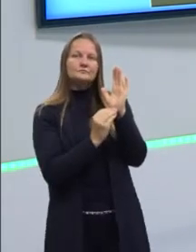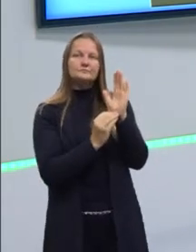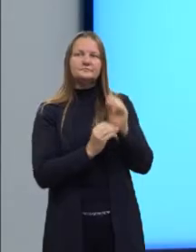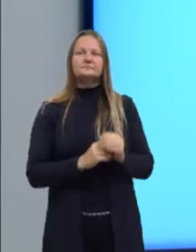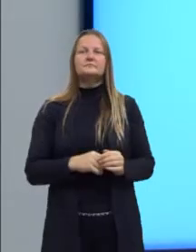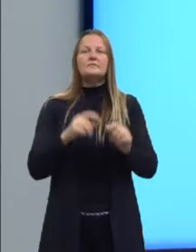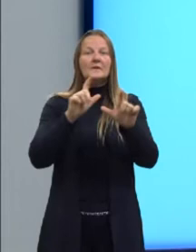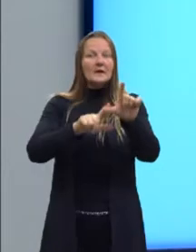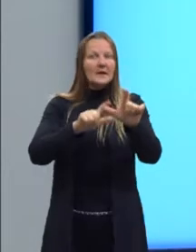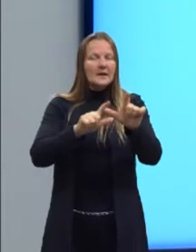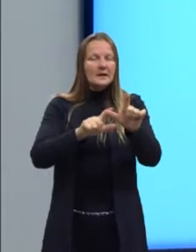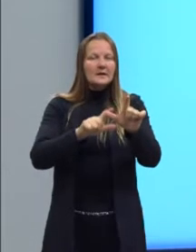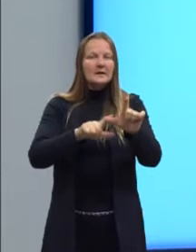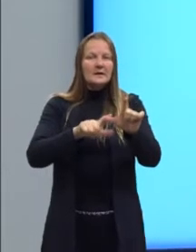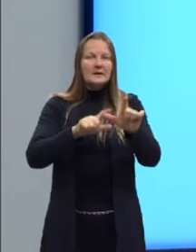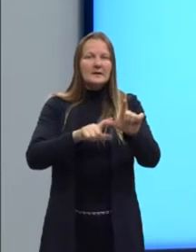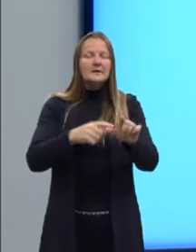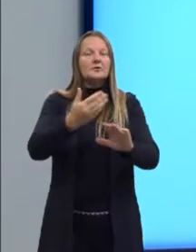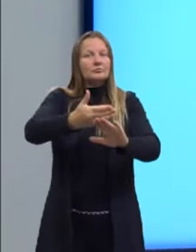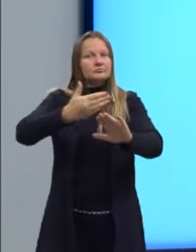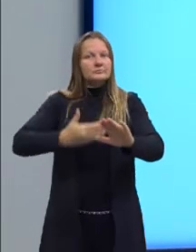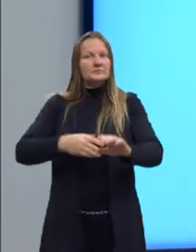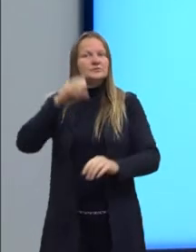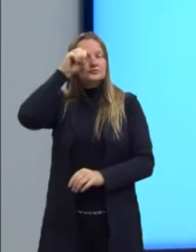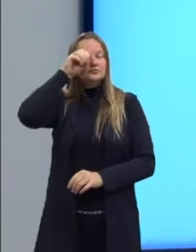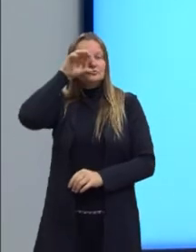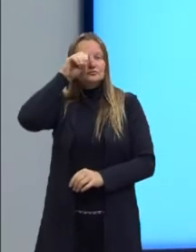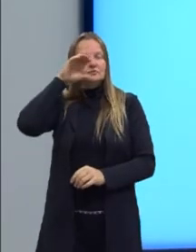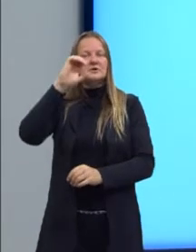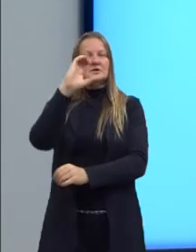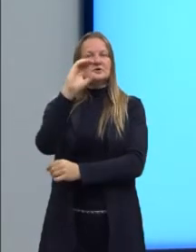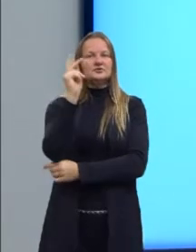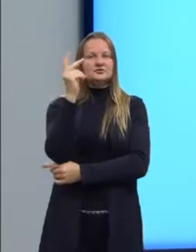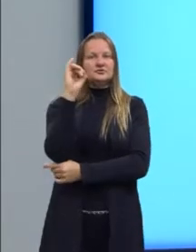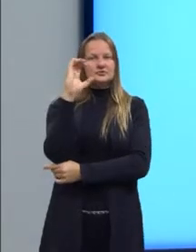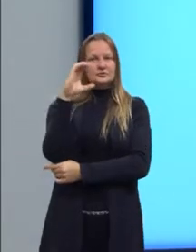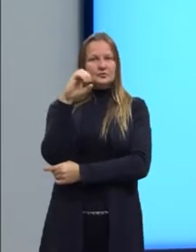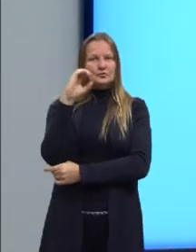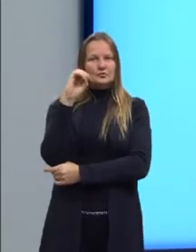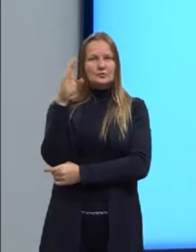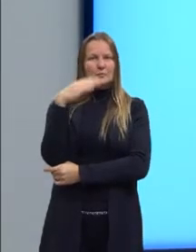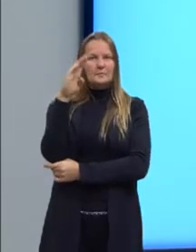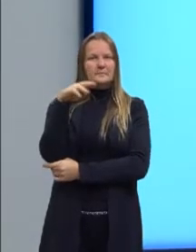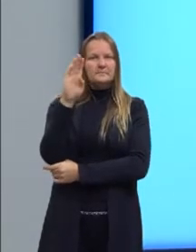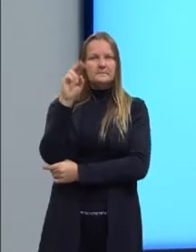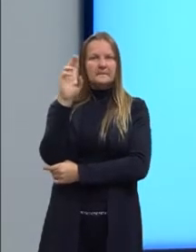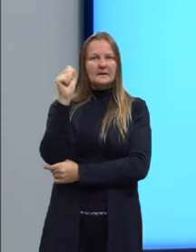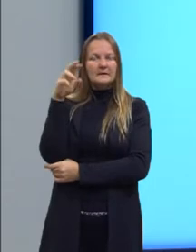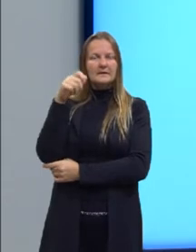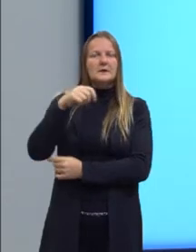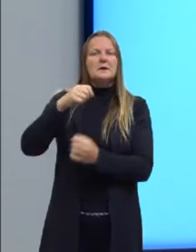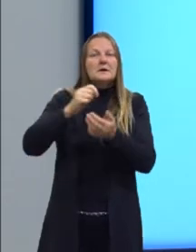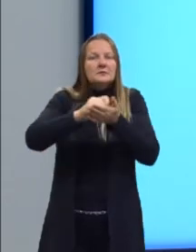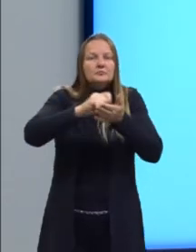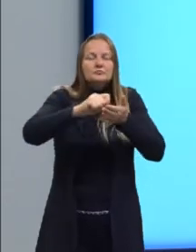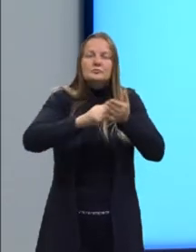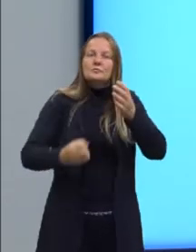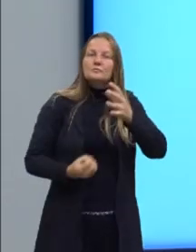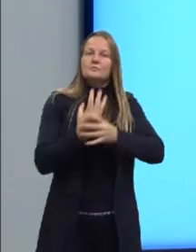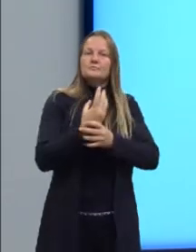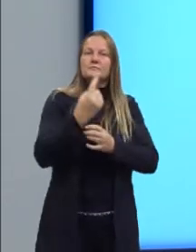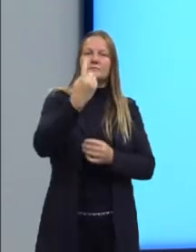ela é uma letra como eu já falei anteriormente de Chico Buarque ela foi escrita em 1971